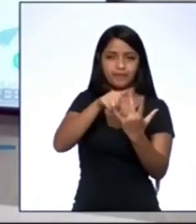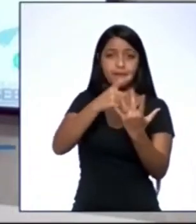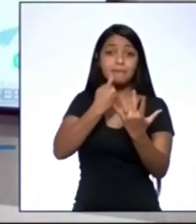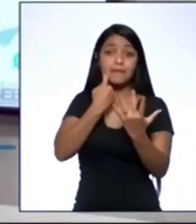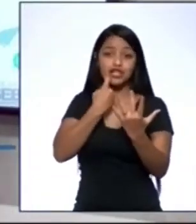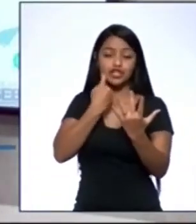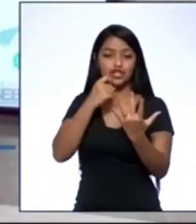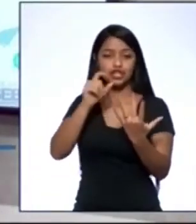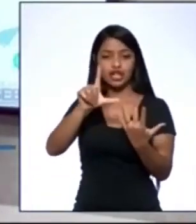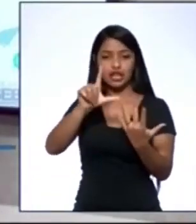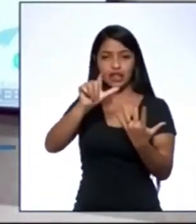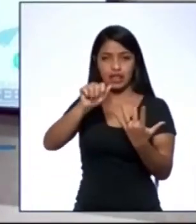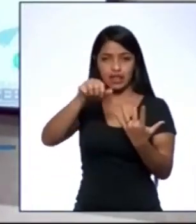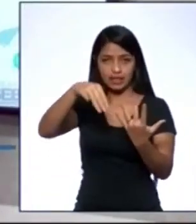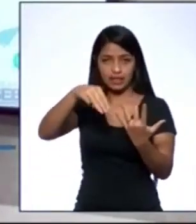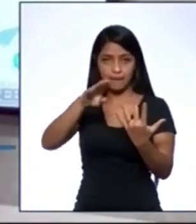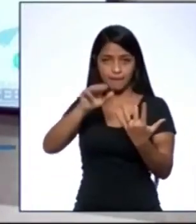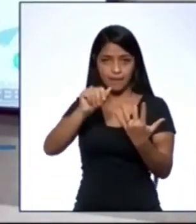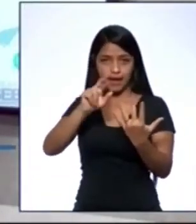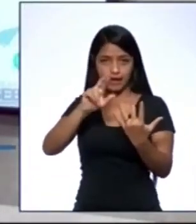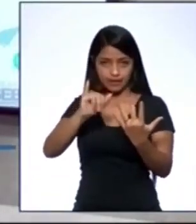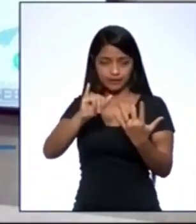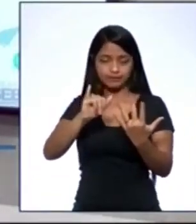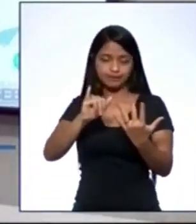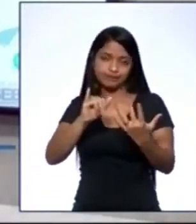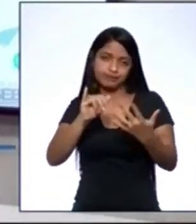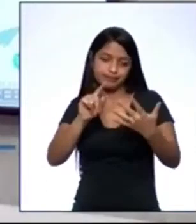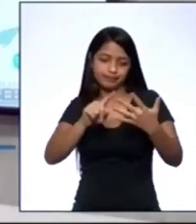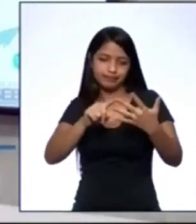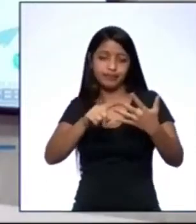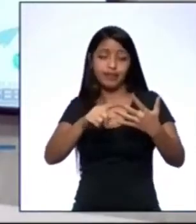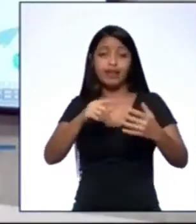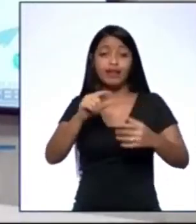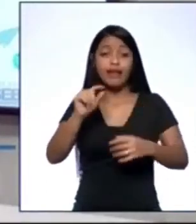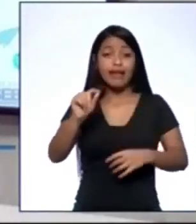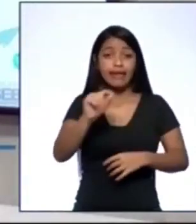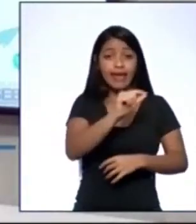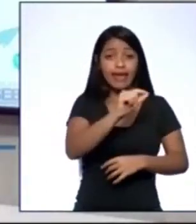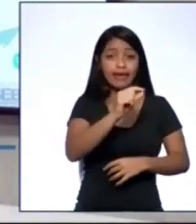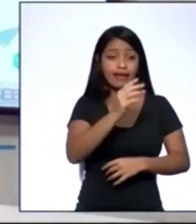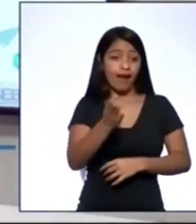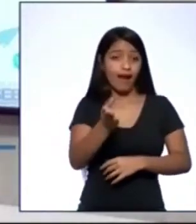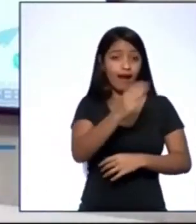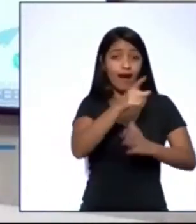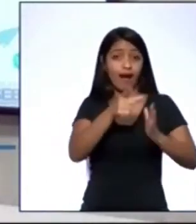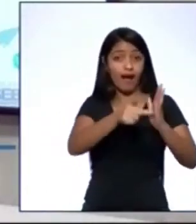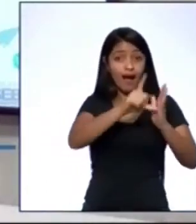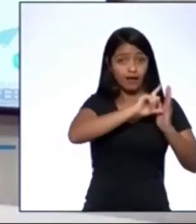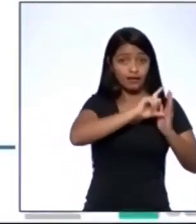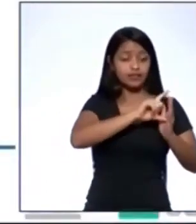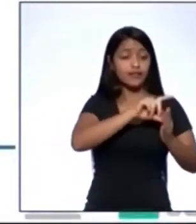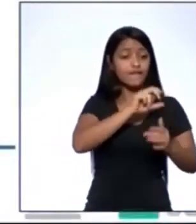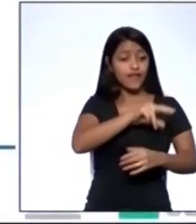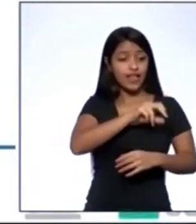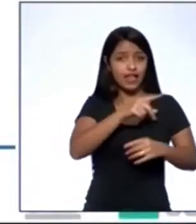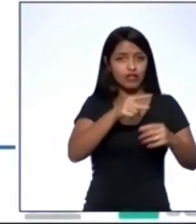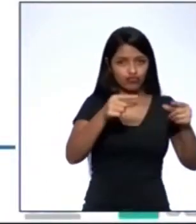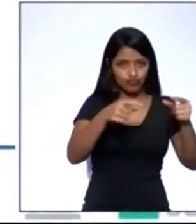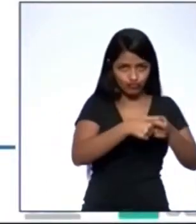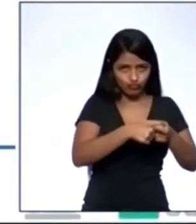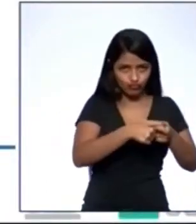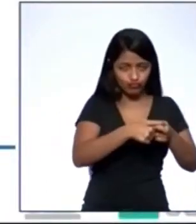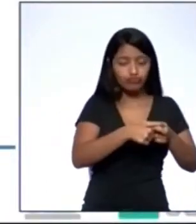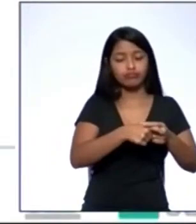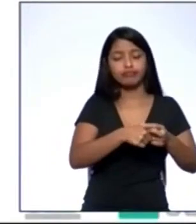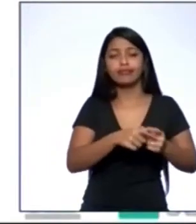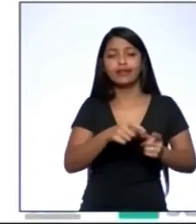Quem estiver acima do lambari tem que ter mais que ele, em maneira crescente. Vem cá, ó. Olha o que você tem. Olha